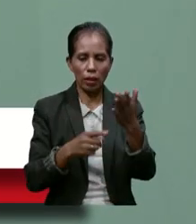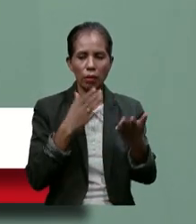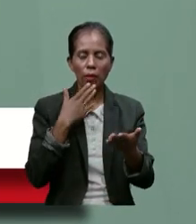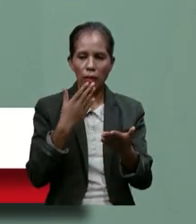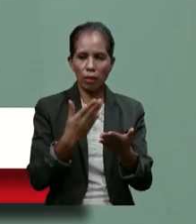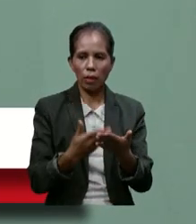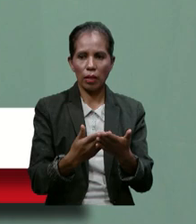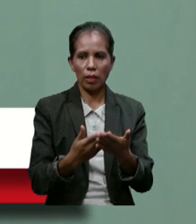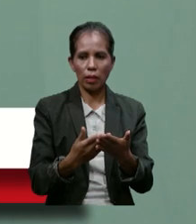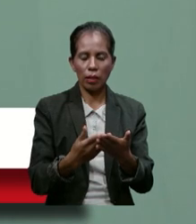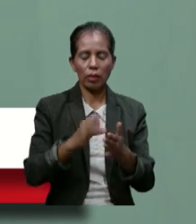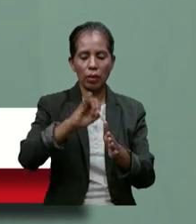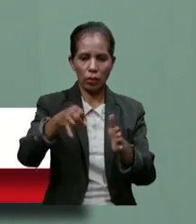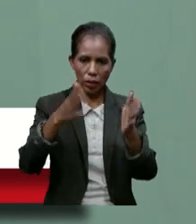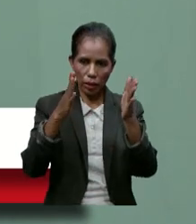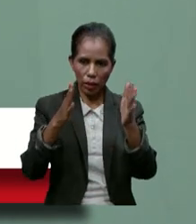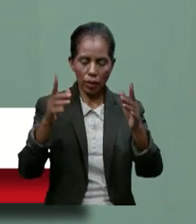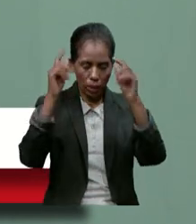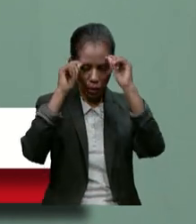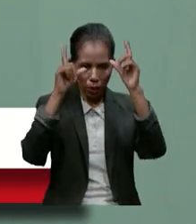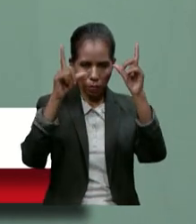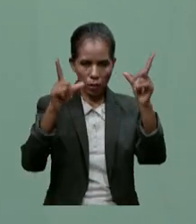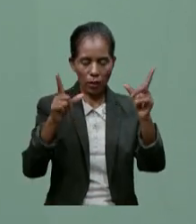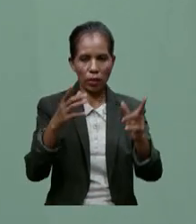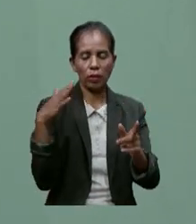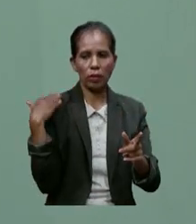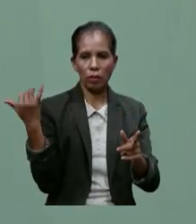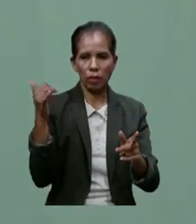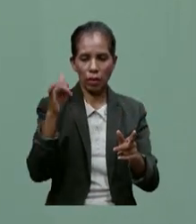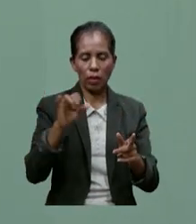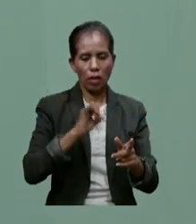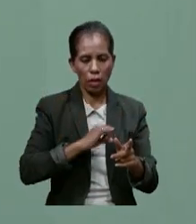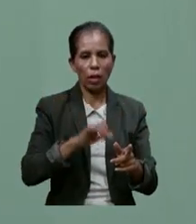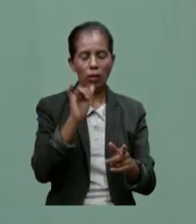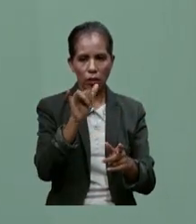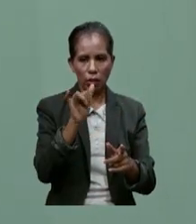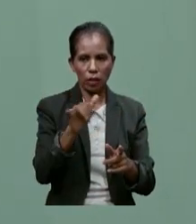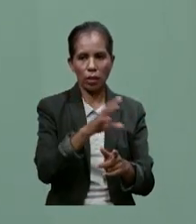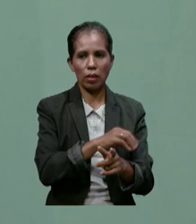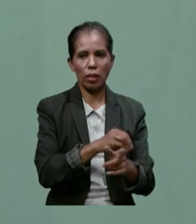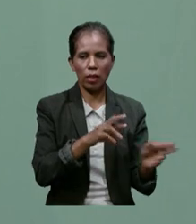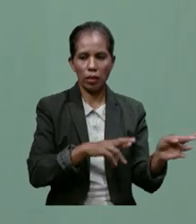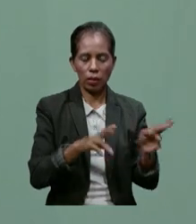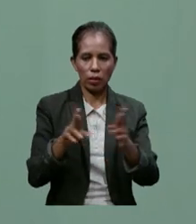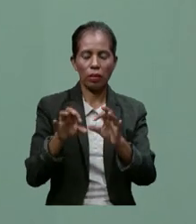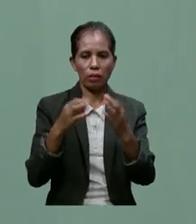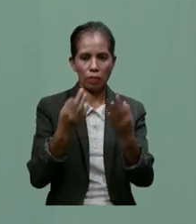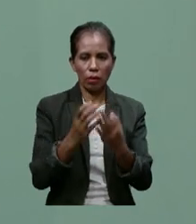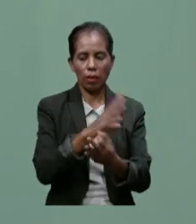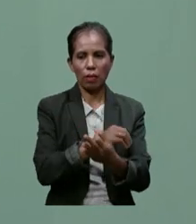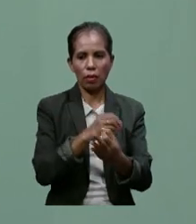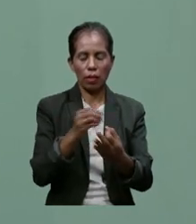the journalists in Timor-Leste are, but since they are young and I think they are already familiar also with